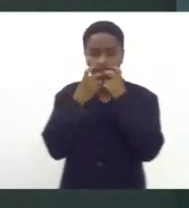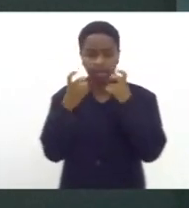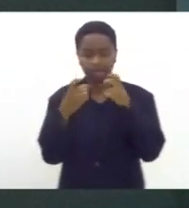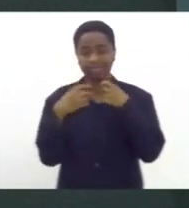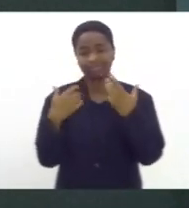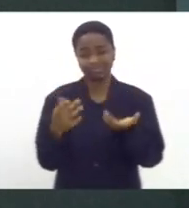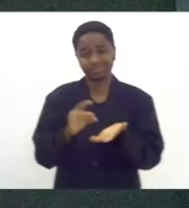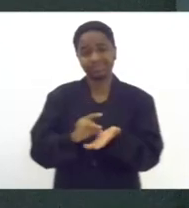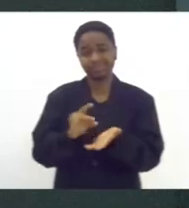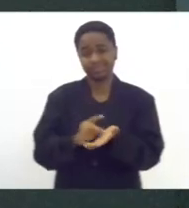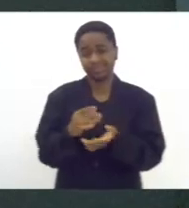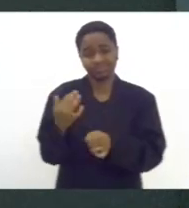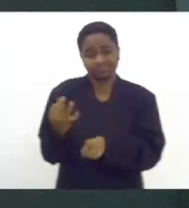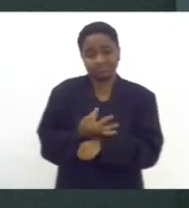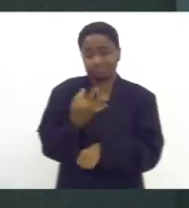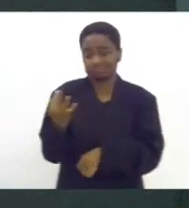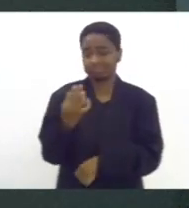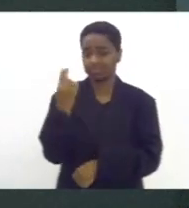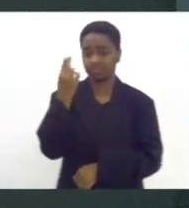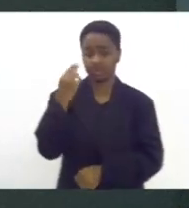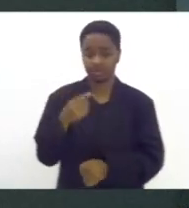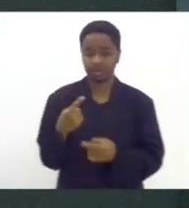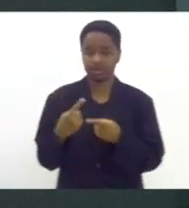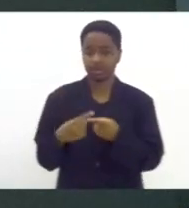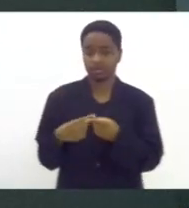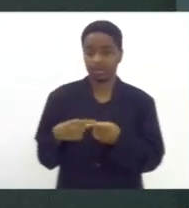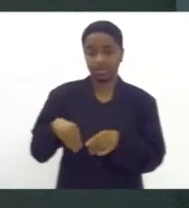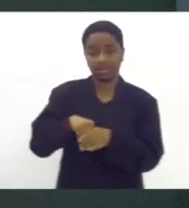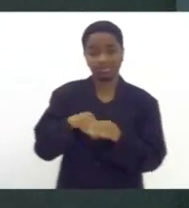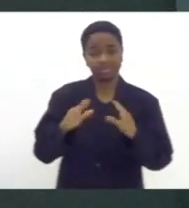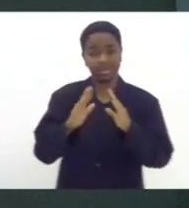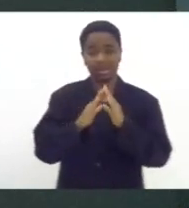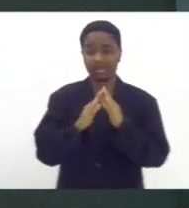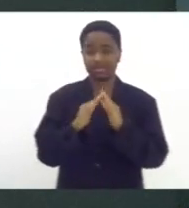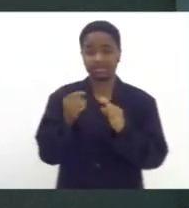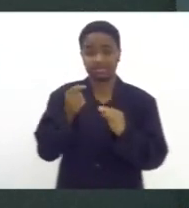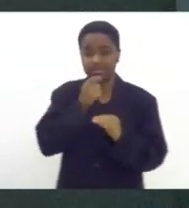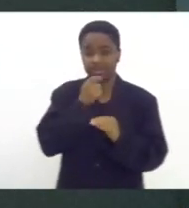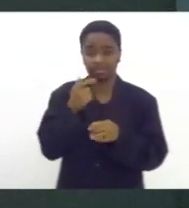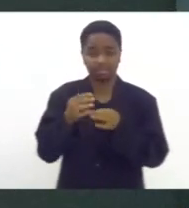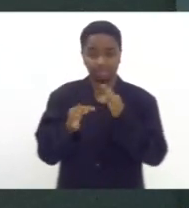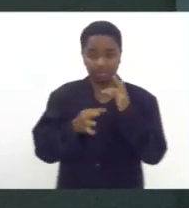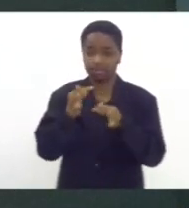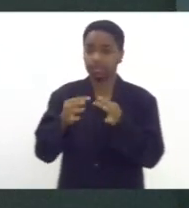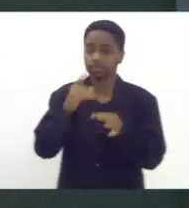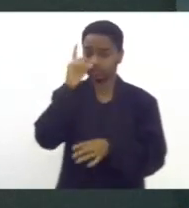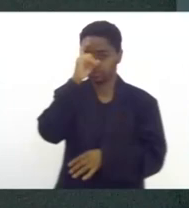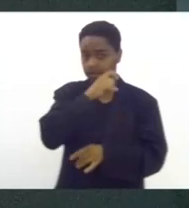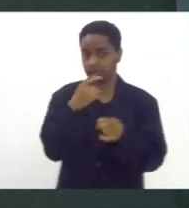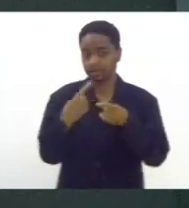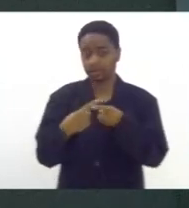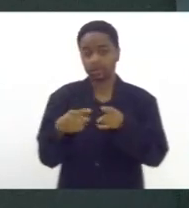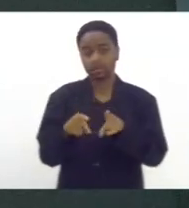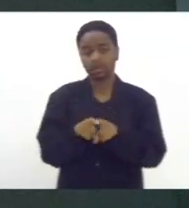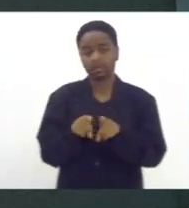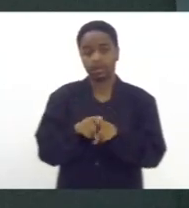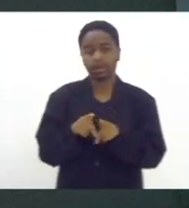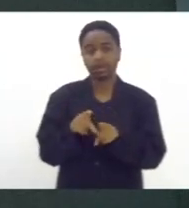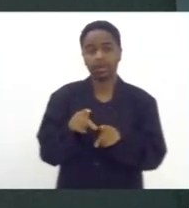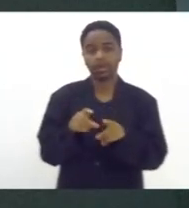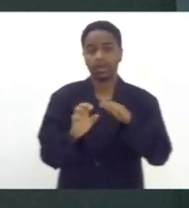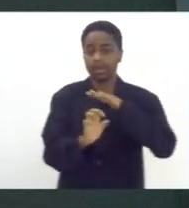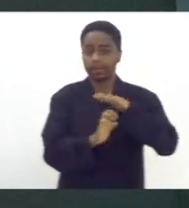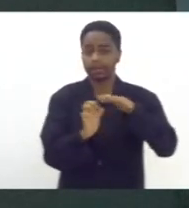assim tá uma coisa insustentável ficar dentro de casa esses dias sem terapia além da Unimed tirar é o